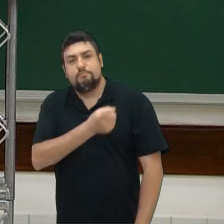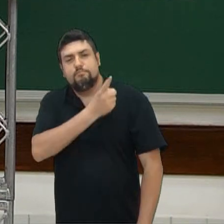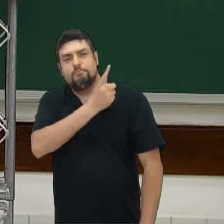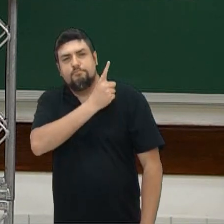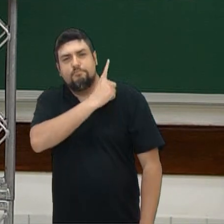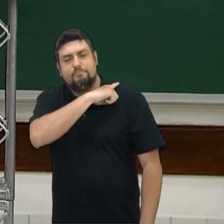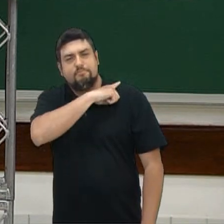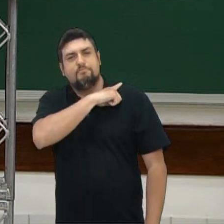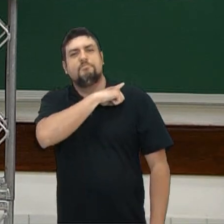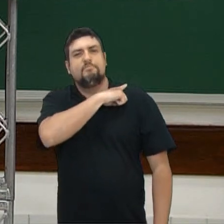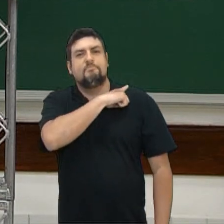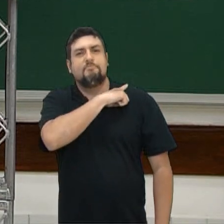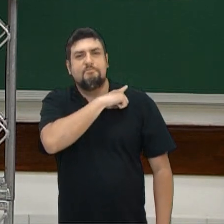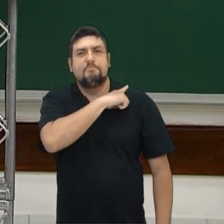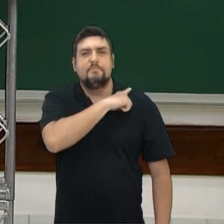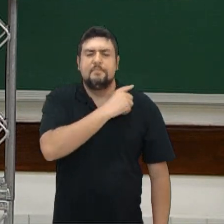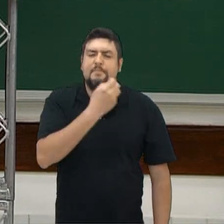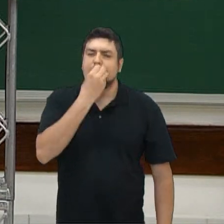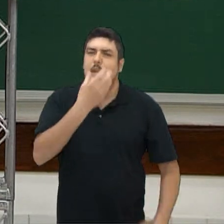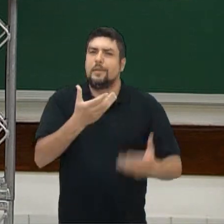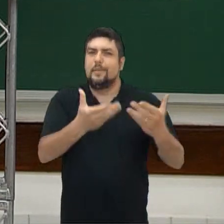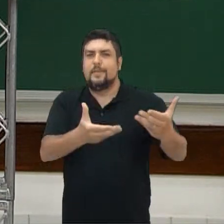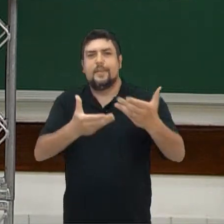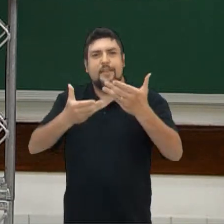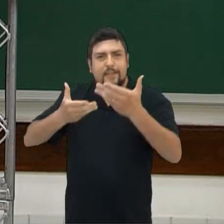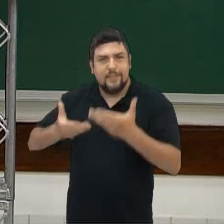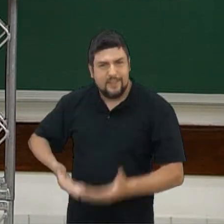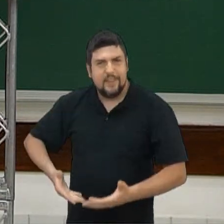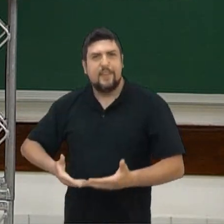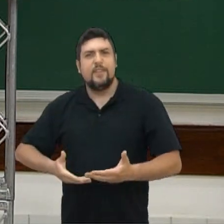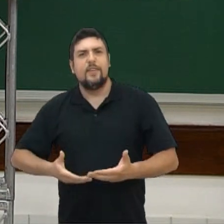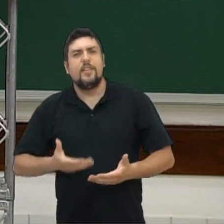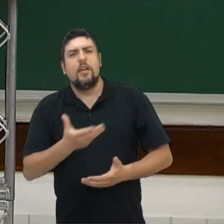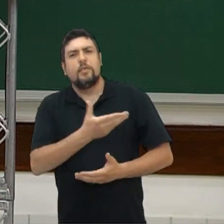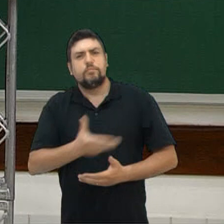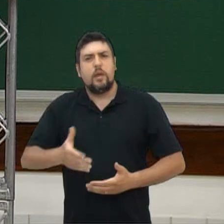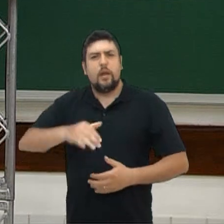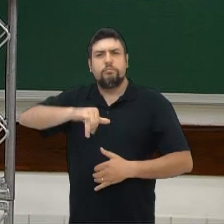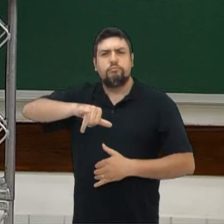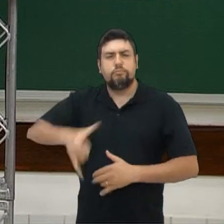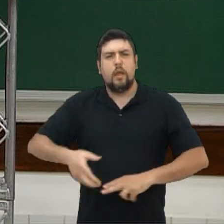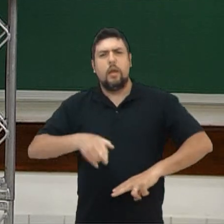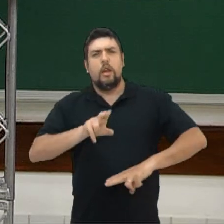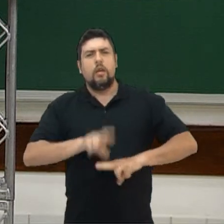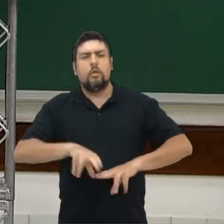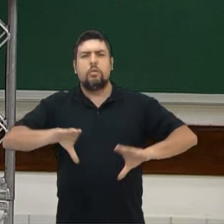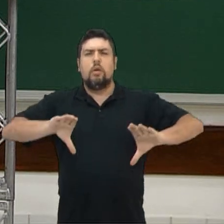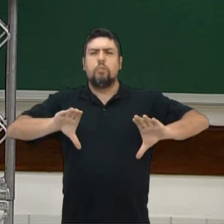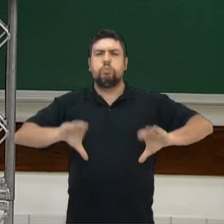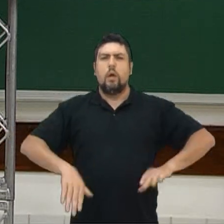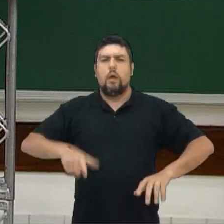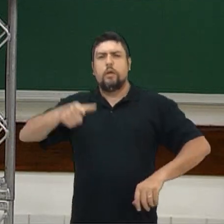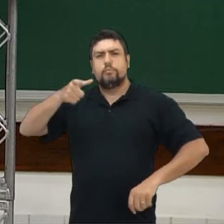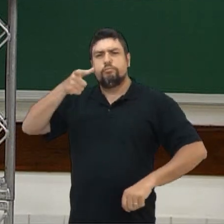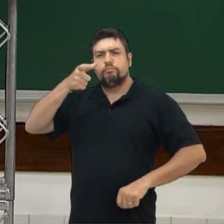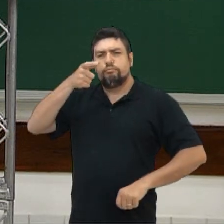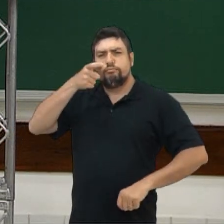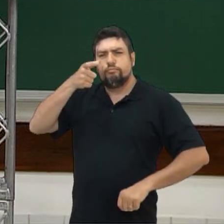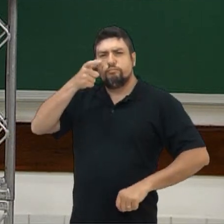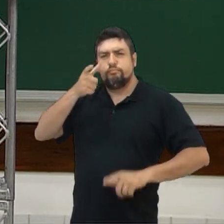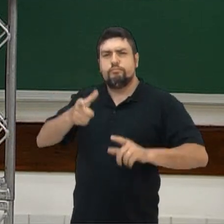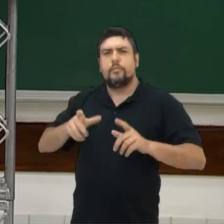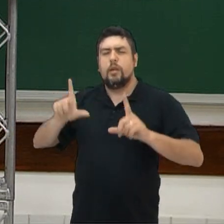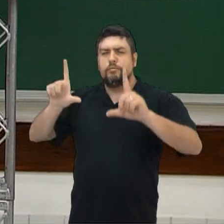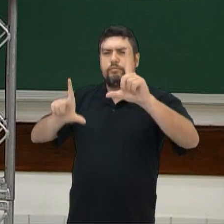primeira série. Sejam muito bem-vindos, se acomode, se aconchegue, esteja bem no conforto do